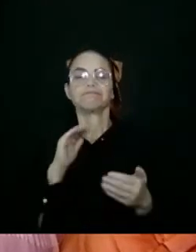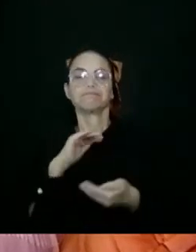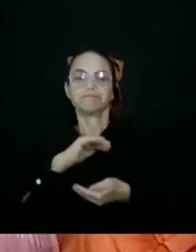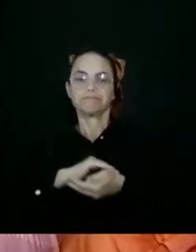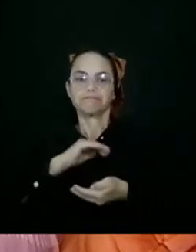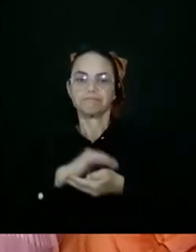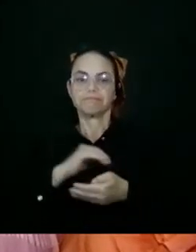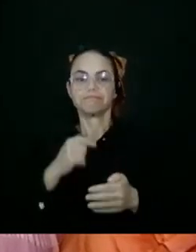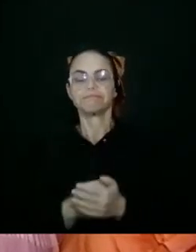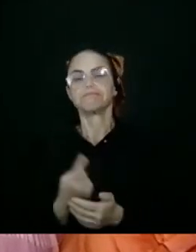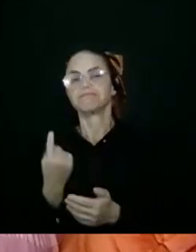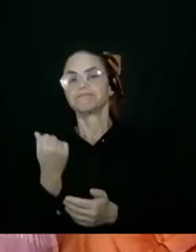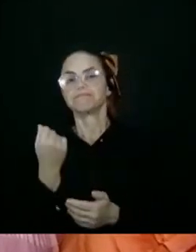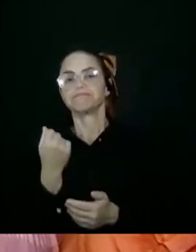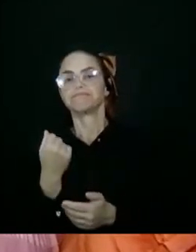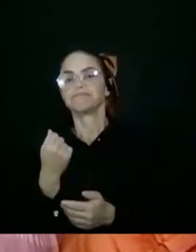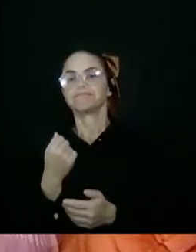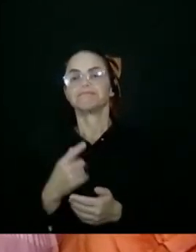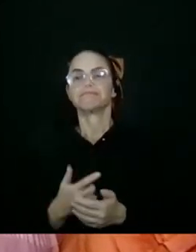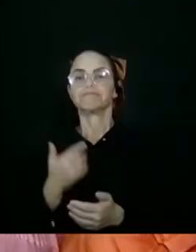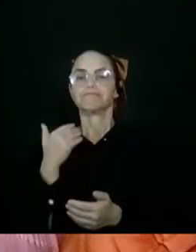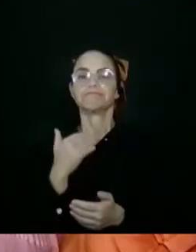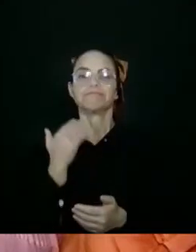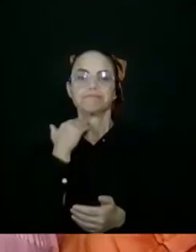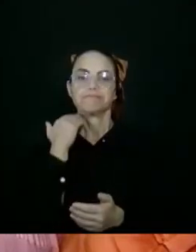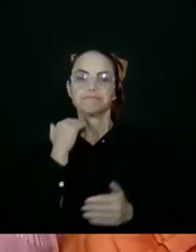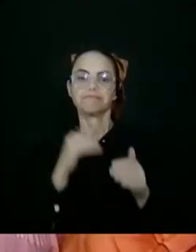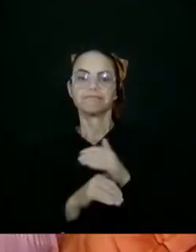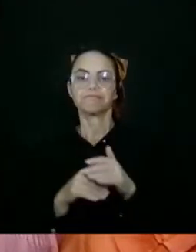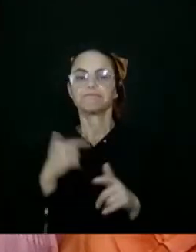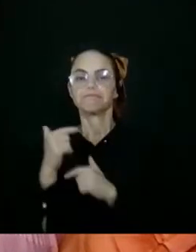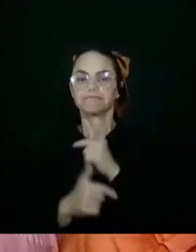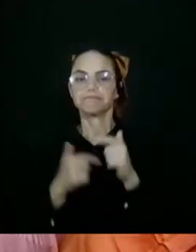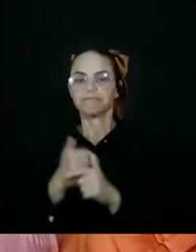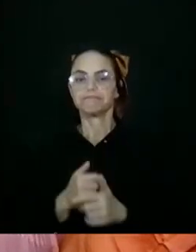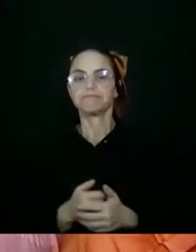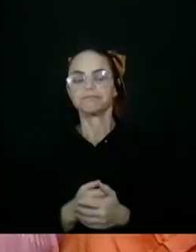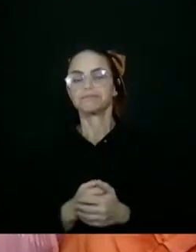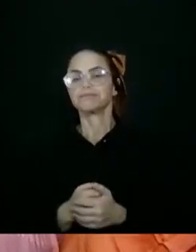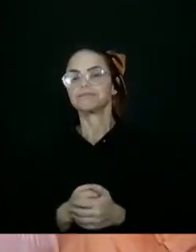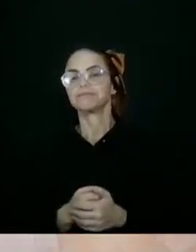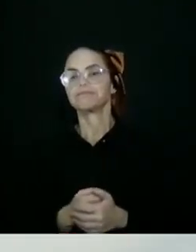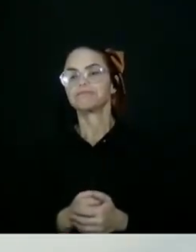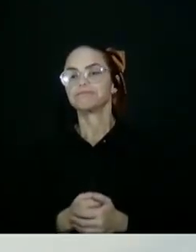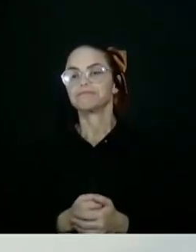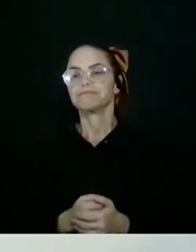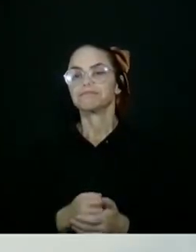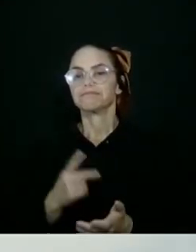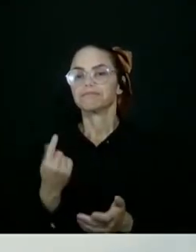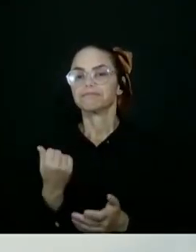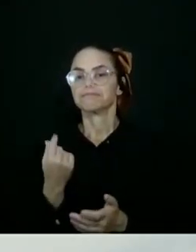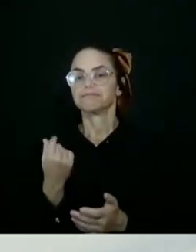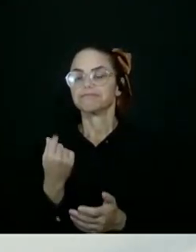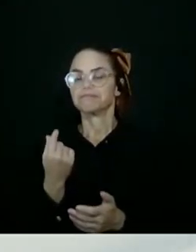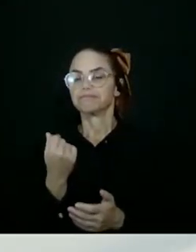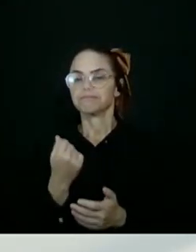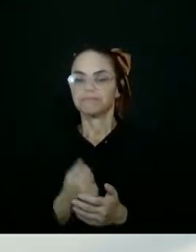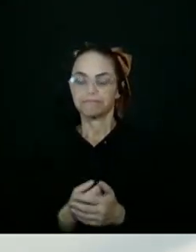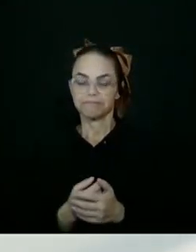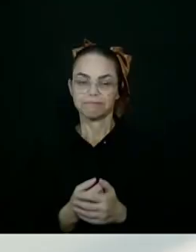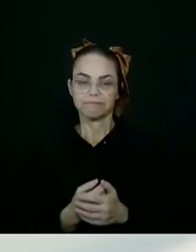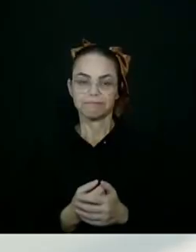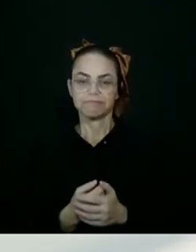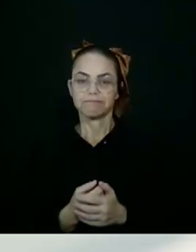dinheiro a mais que entra na conta aí do trabalhador, da trabalhadora. Exatamente, é um dinheiro que veio a